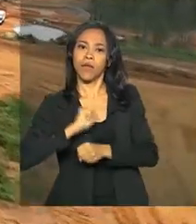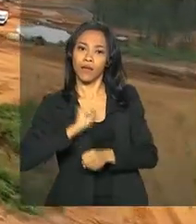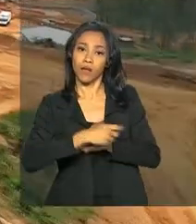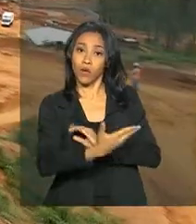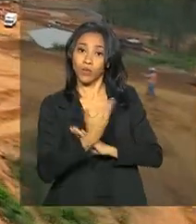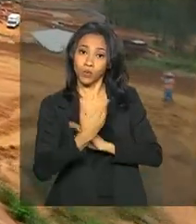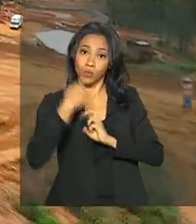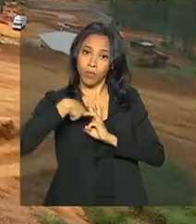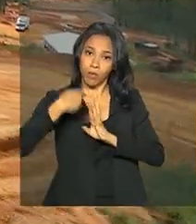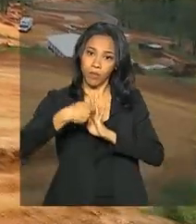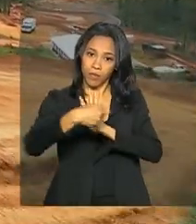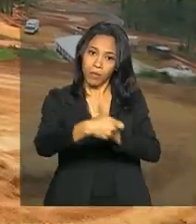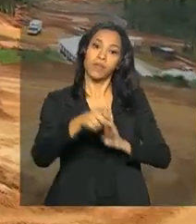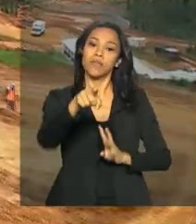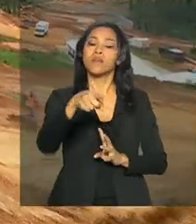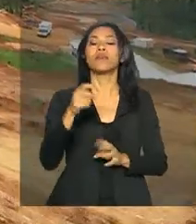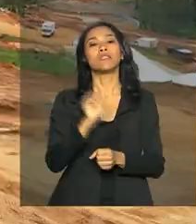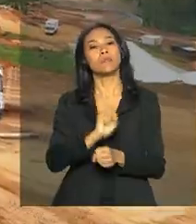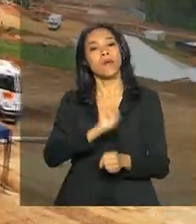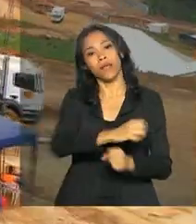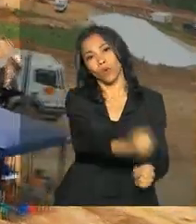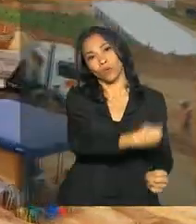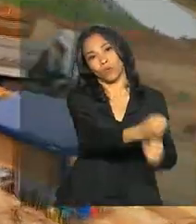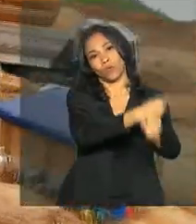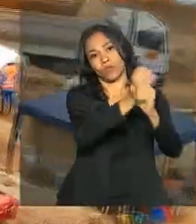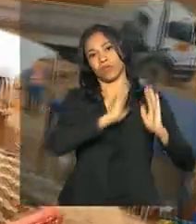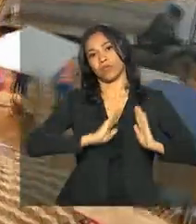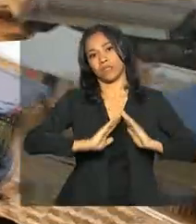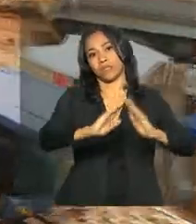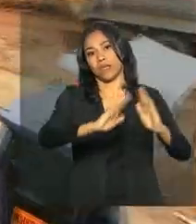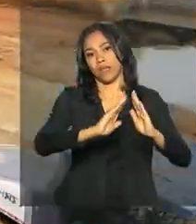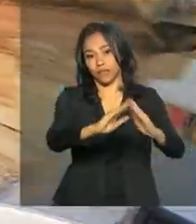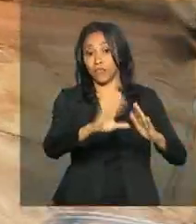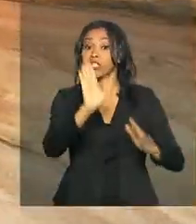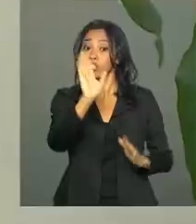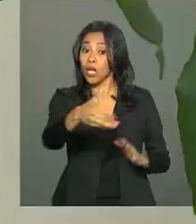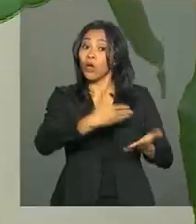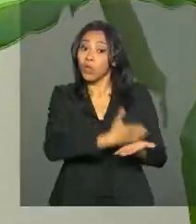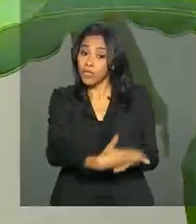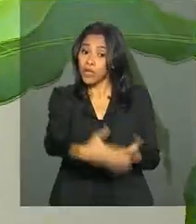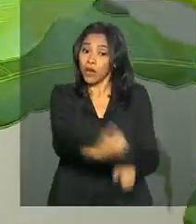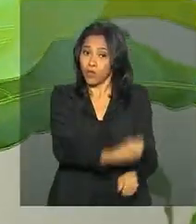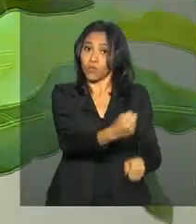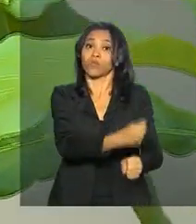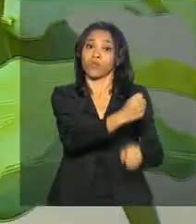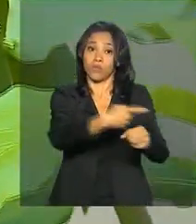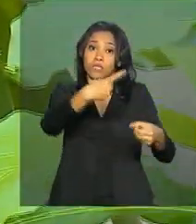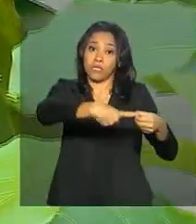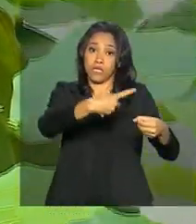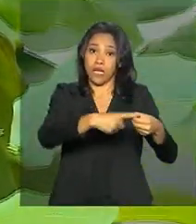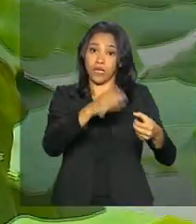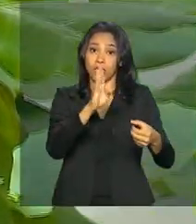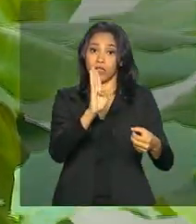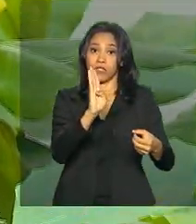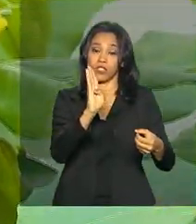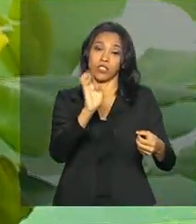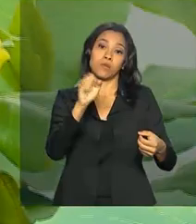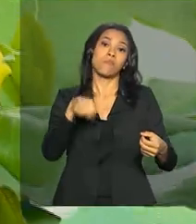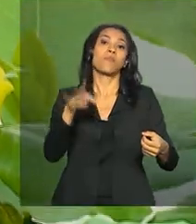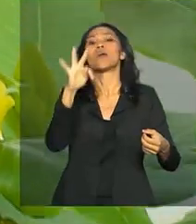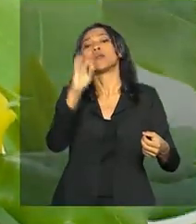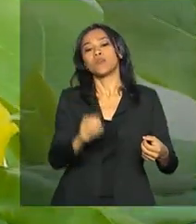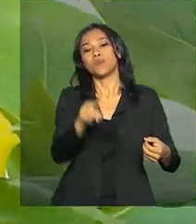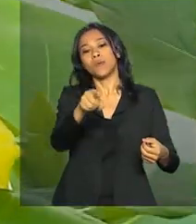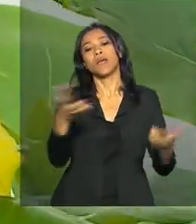das comunidades. As obras do reassentamento de Bento Rodrigues já começaram. E uma das mudas o seu Zezinho pretende